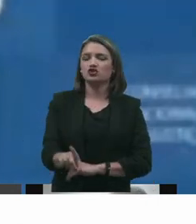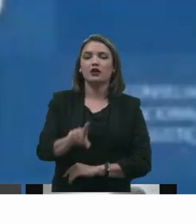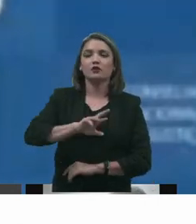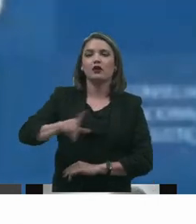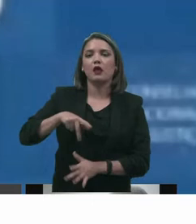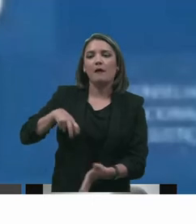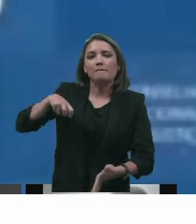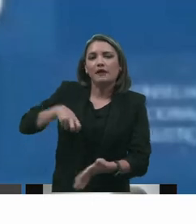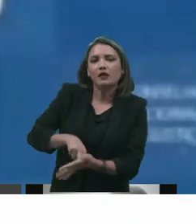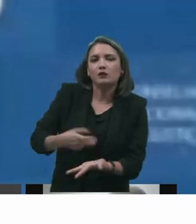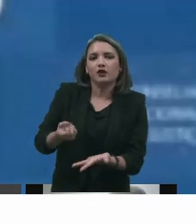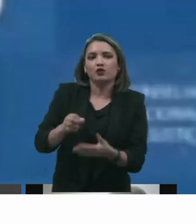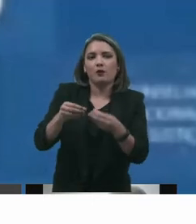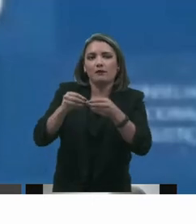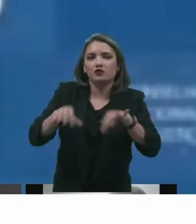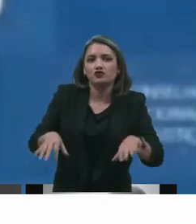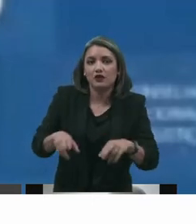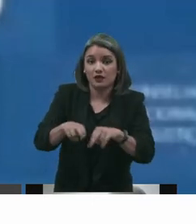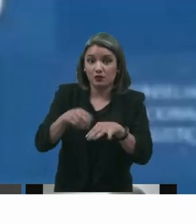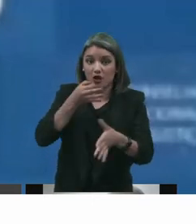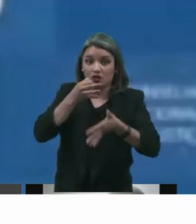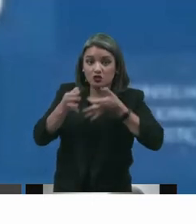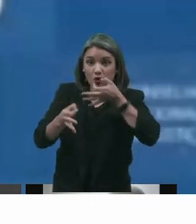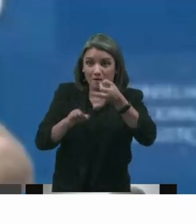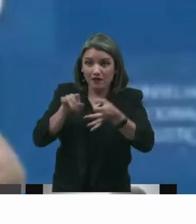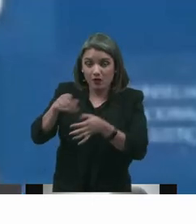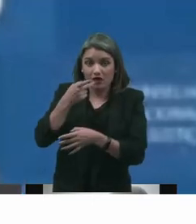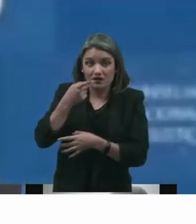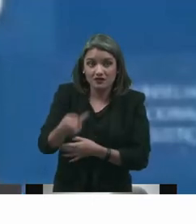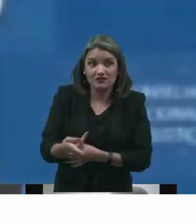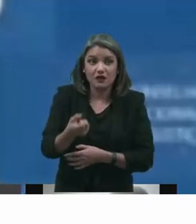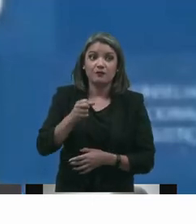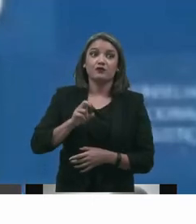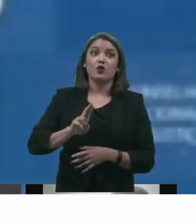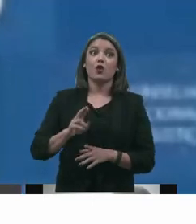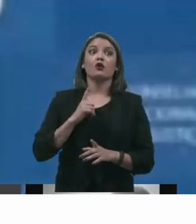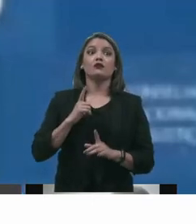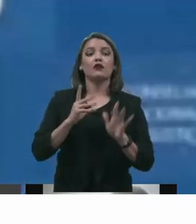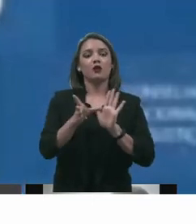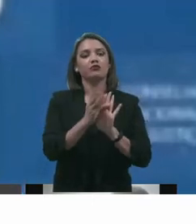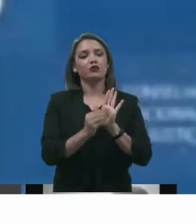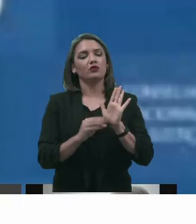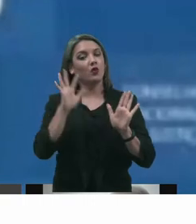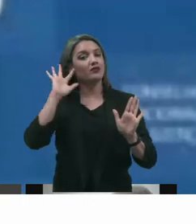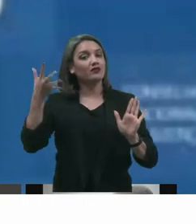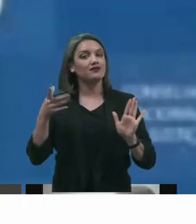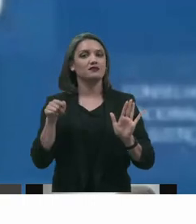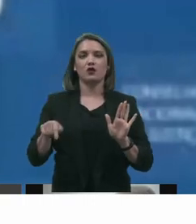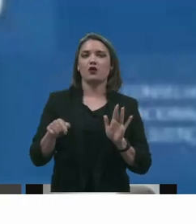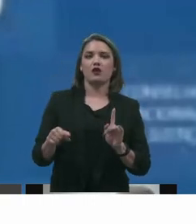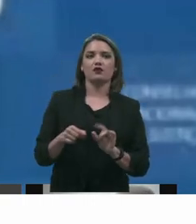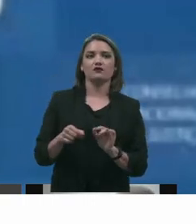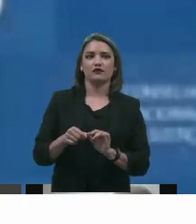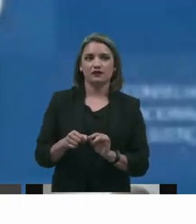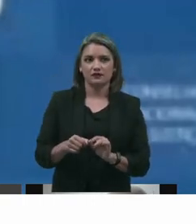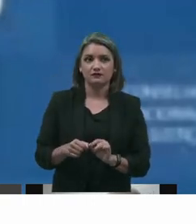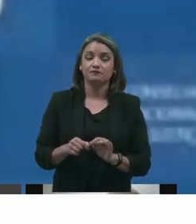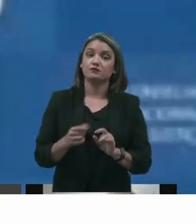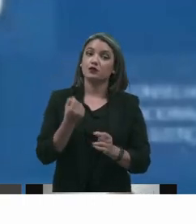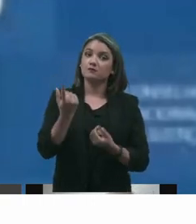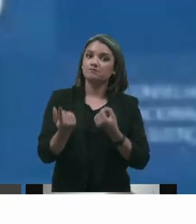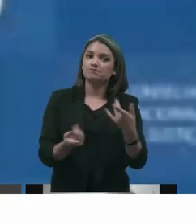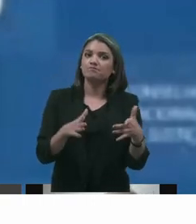ou prejudicados pelas opiniões que manifestarem ou pelo teor das decisões que proferirem, excetuadas